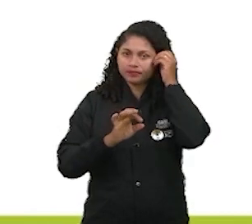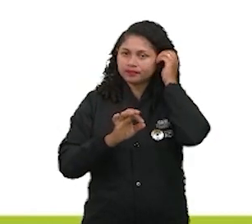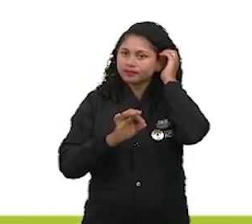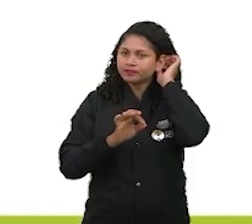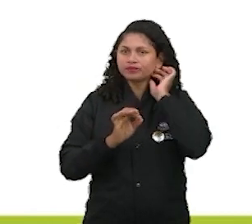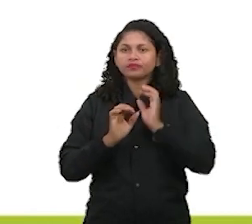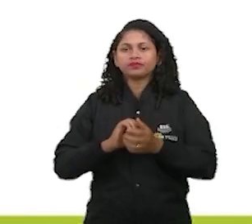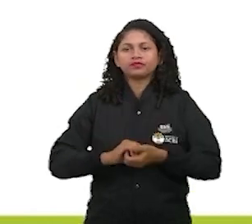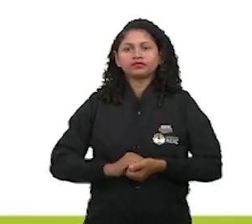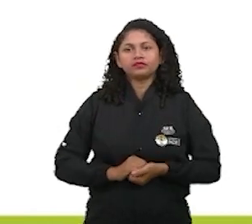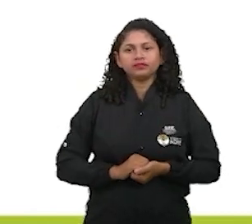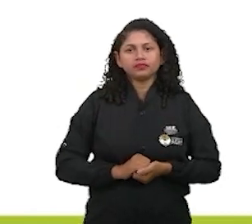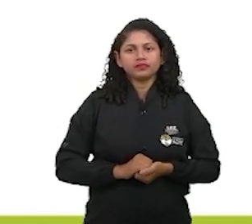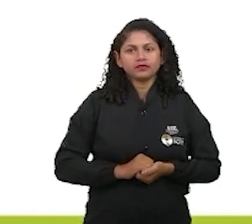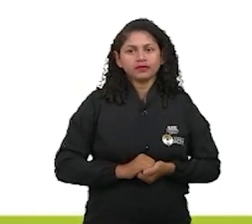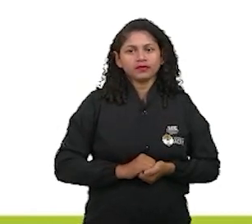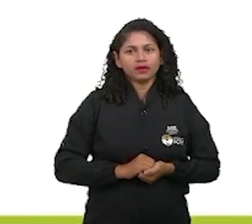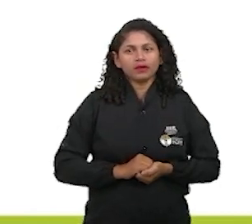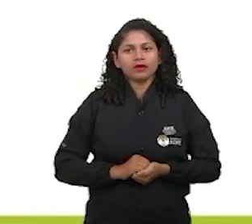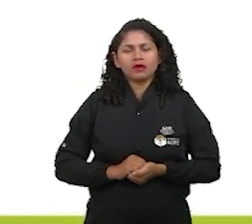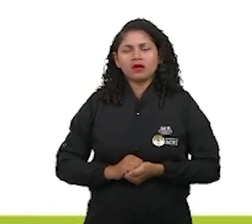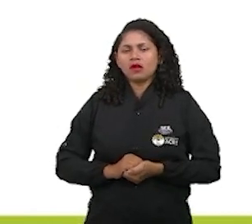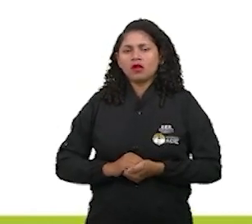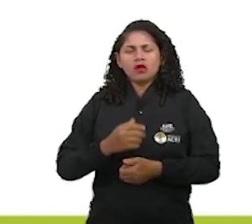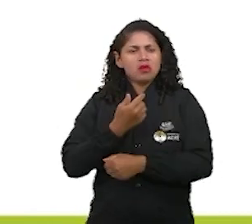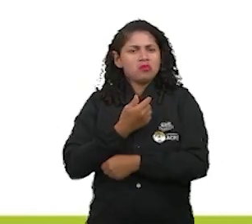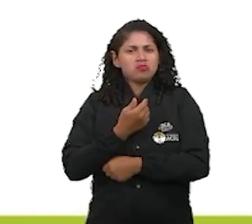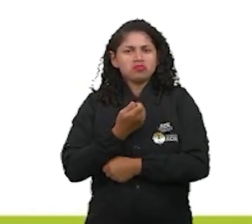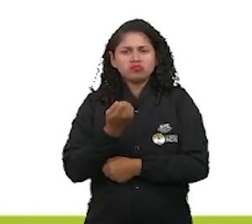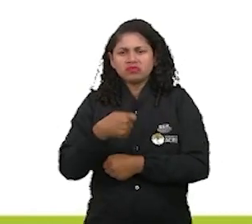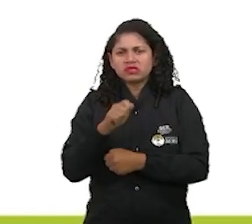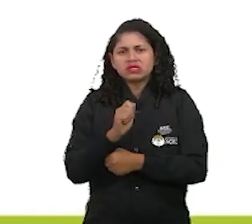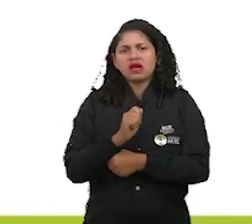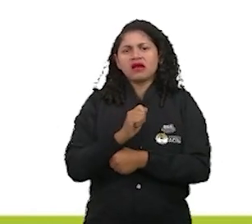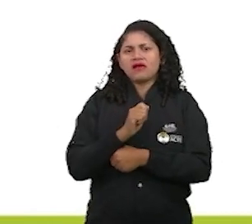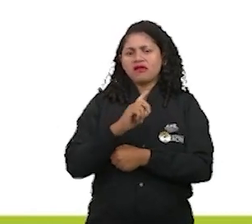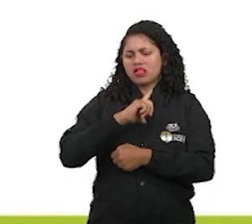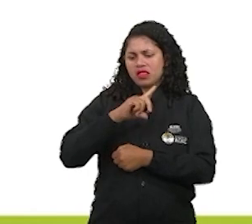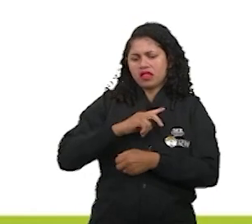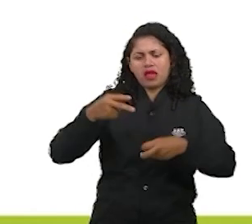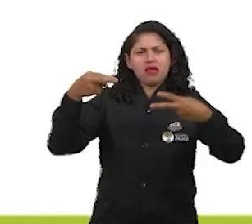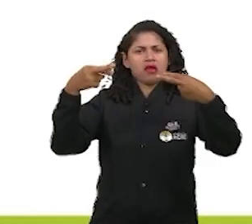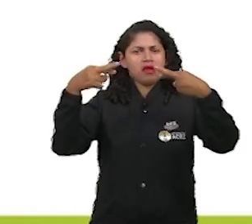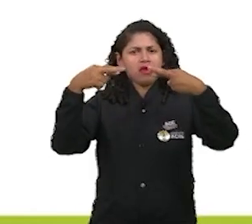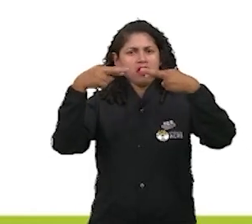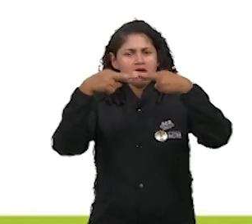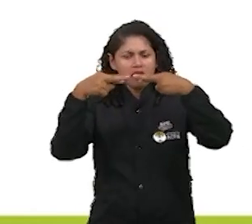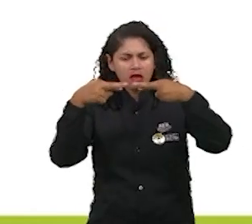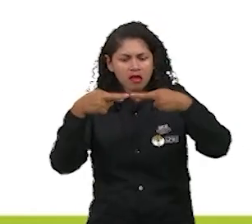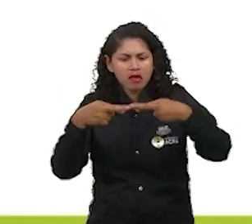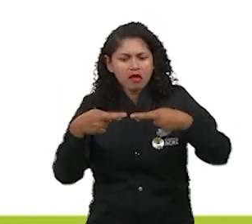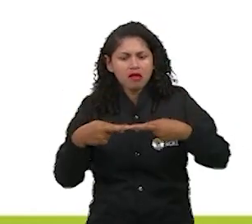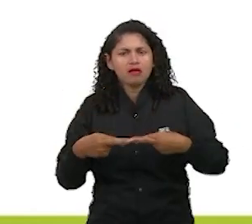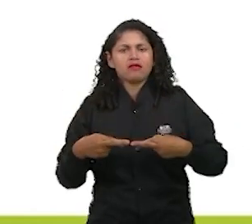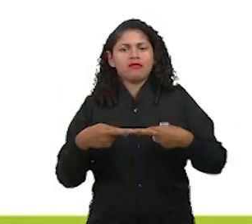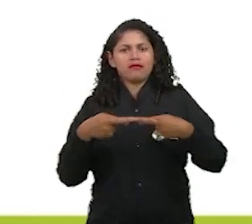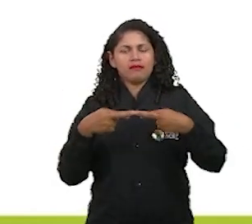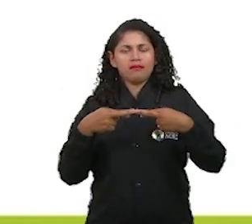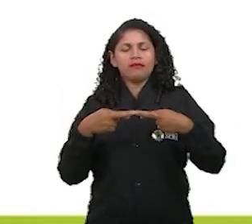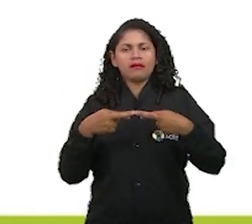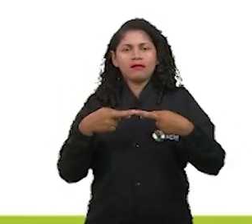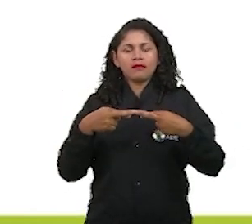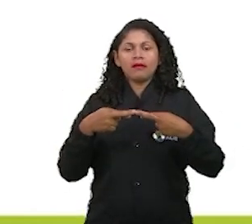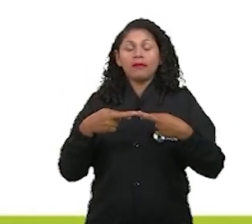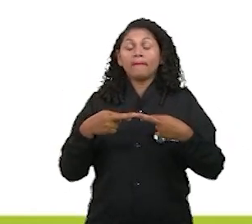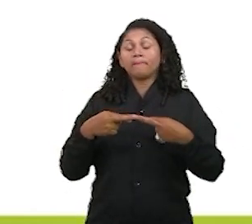de ter os seus poemas com rimas, né? Isso tudo sem abandonar as formas fixas. Por exemplo,